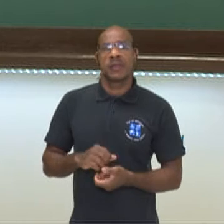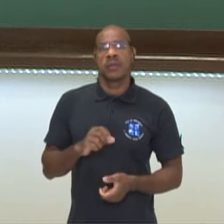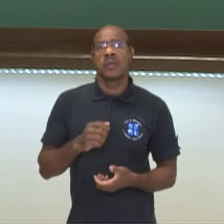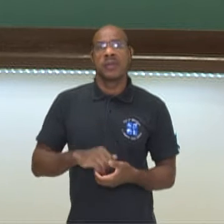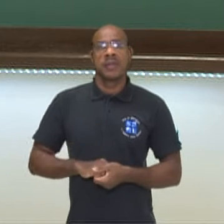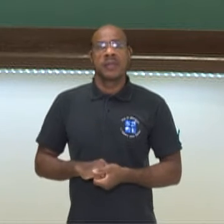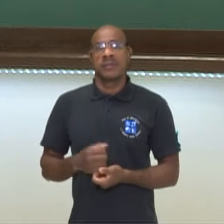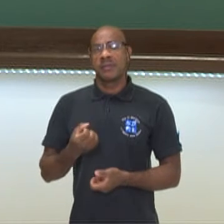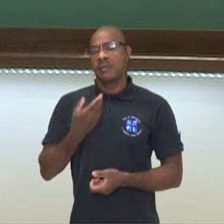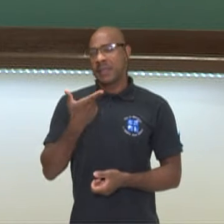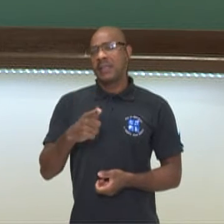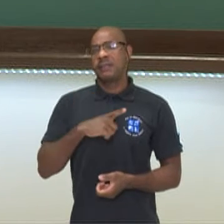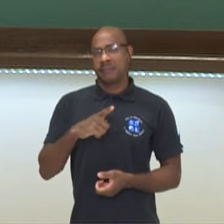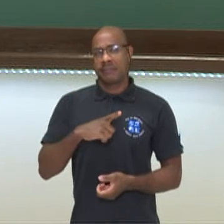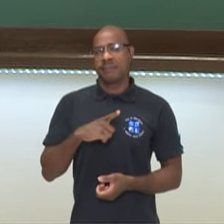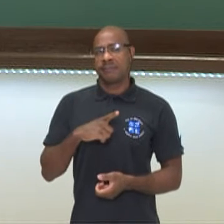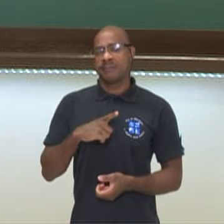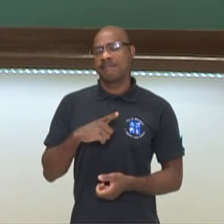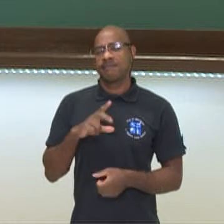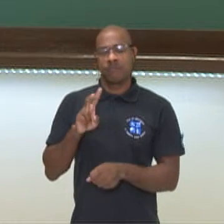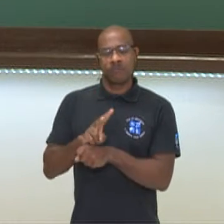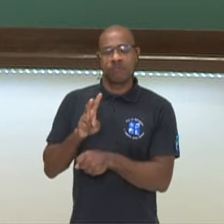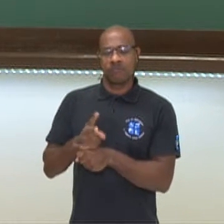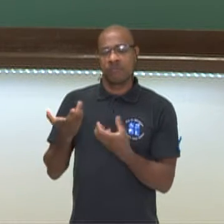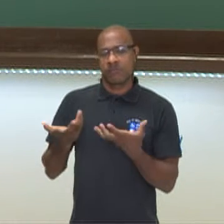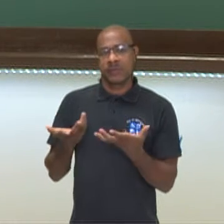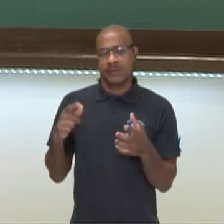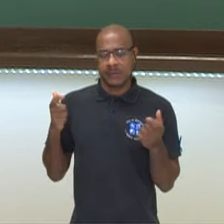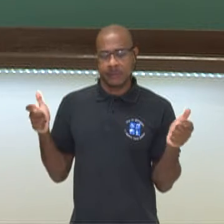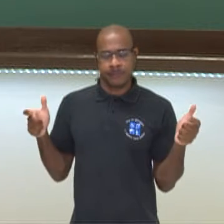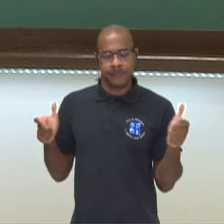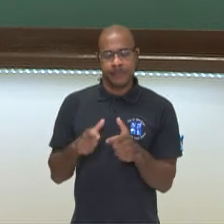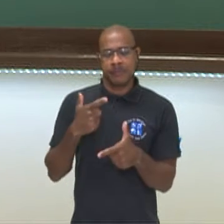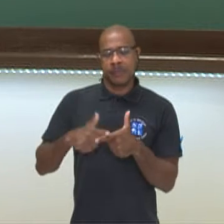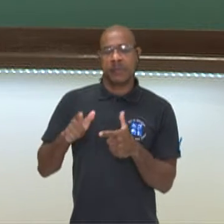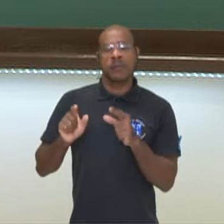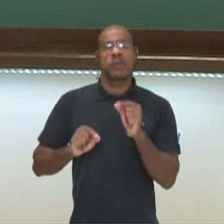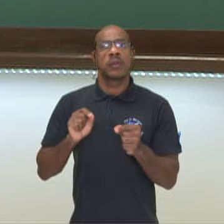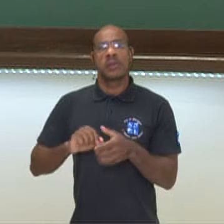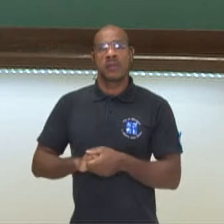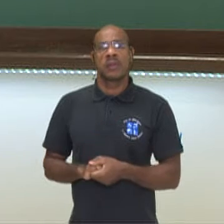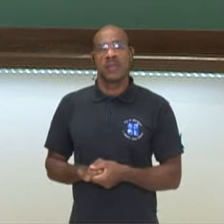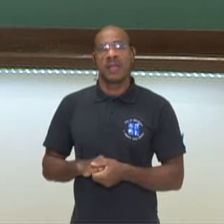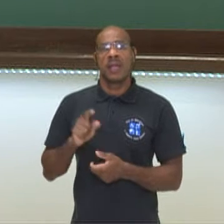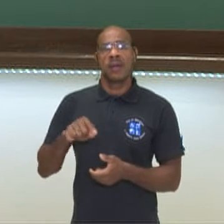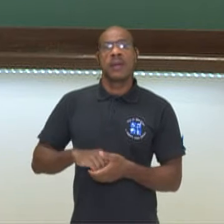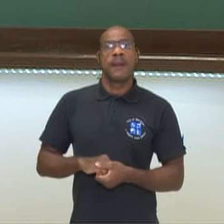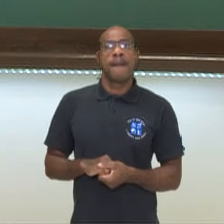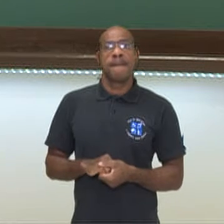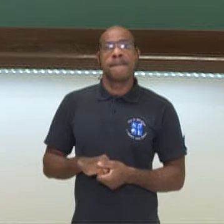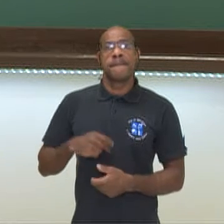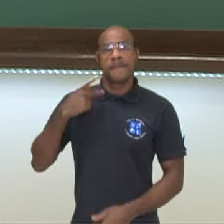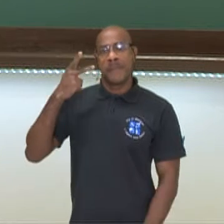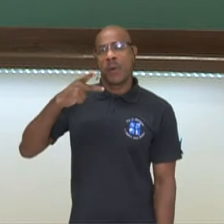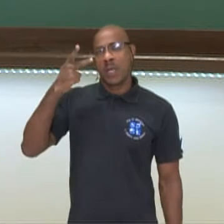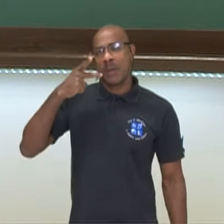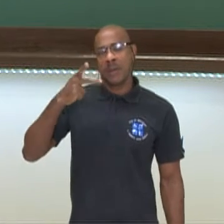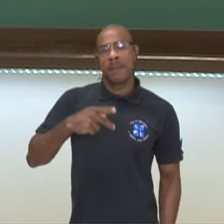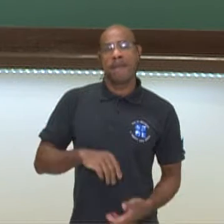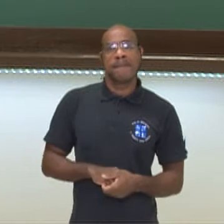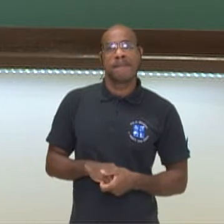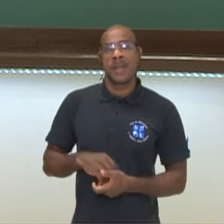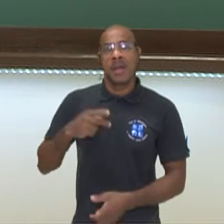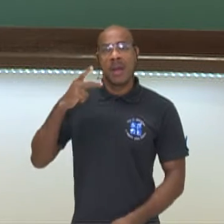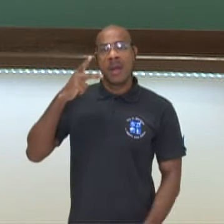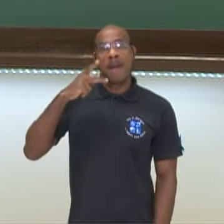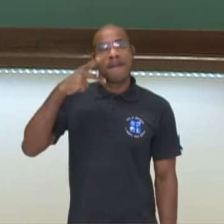social, serviu para diminuir essa crise é justamente as chamadas políticas públicas, né? E atendimento